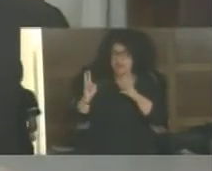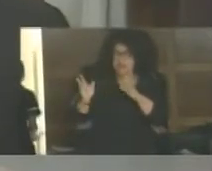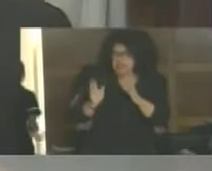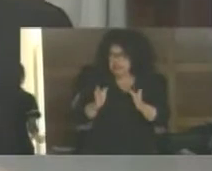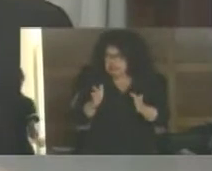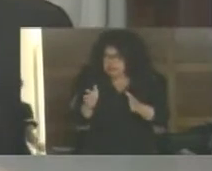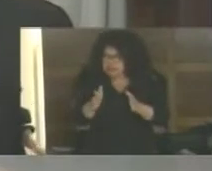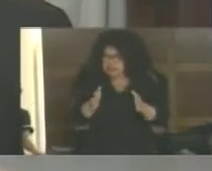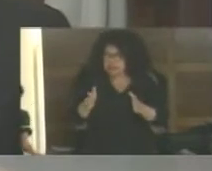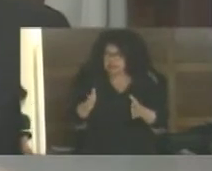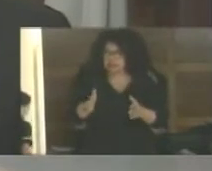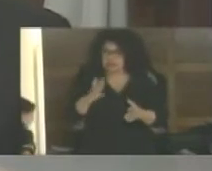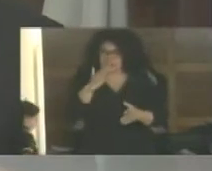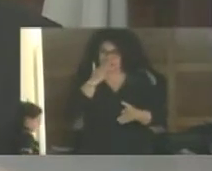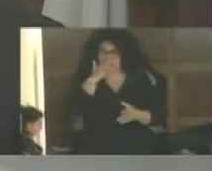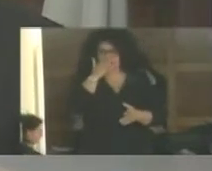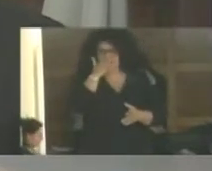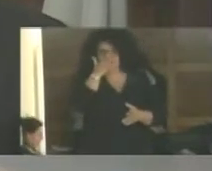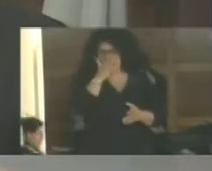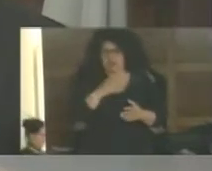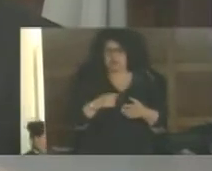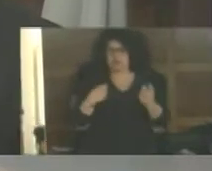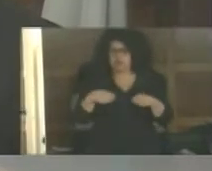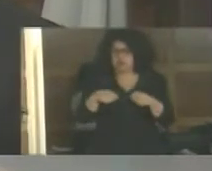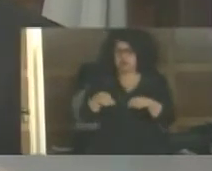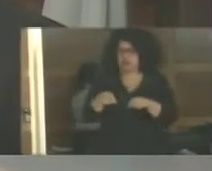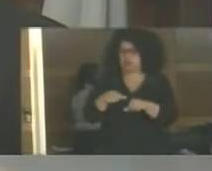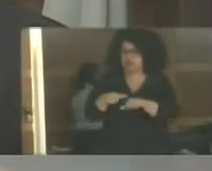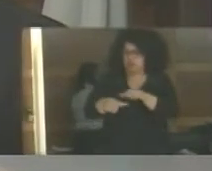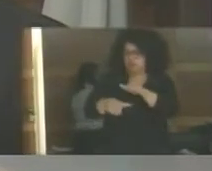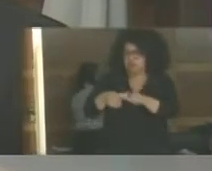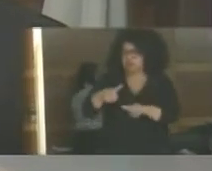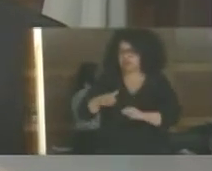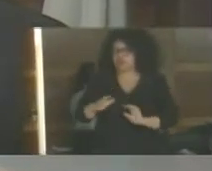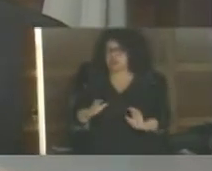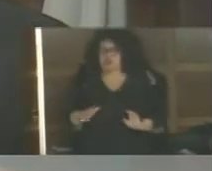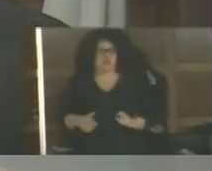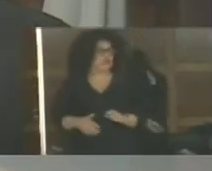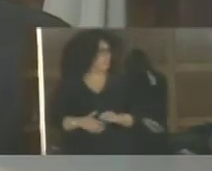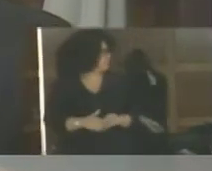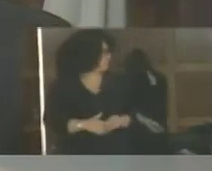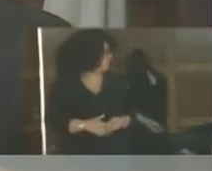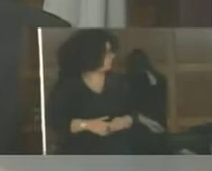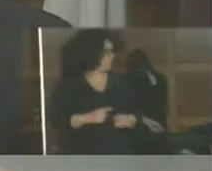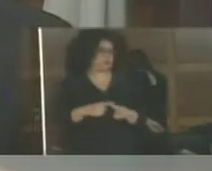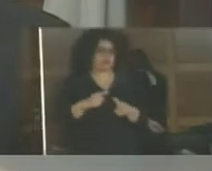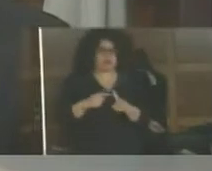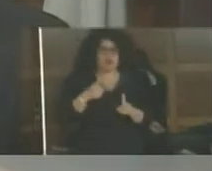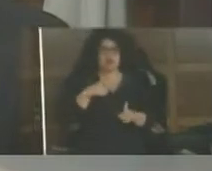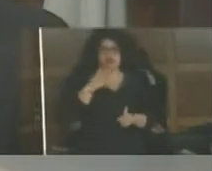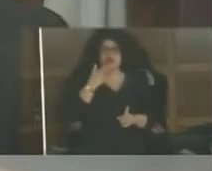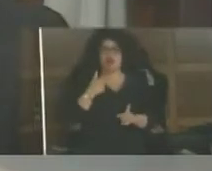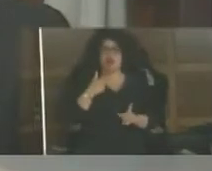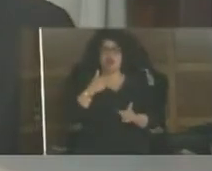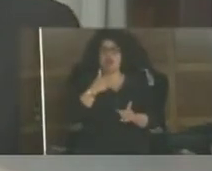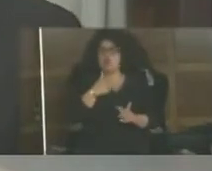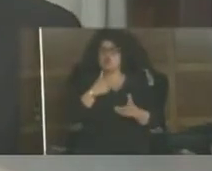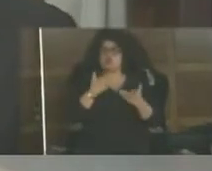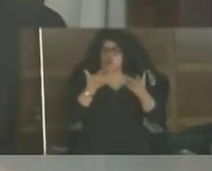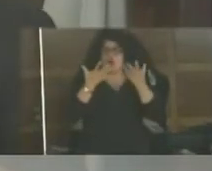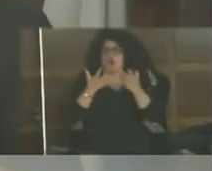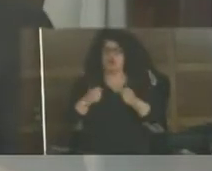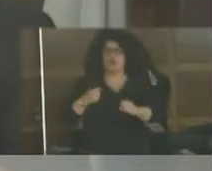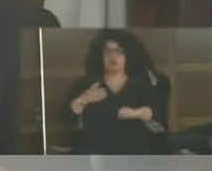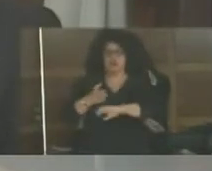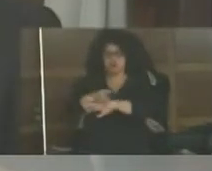fiscalização. Eu acho que nós temos que ter flexibilidade. O meu questionamento é o seguinte: eu não sou a favor de invasão, não. Não